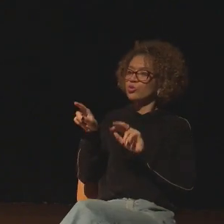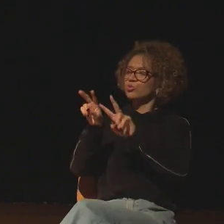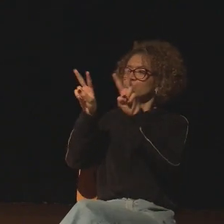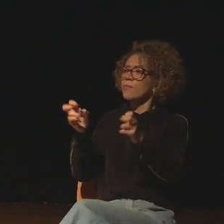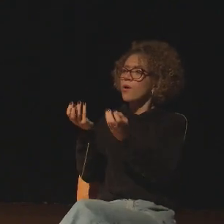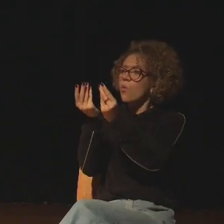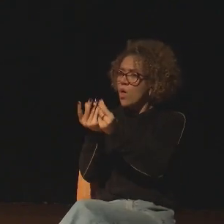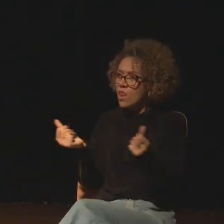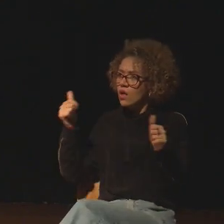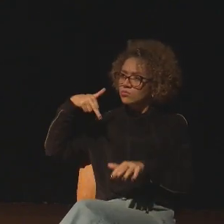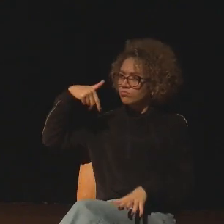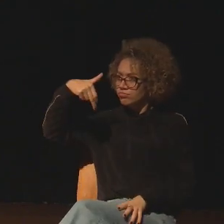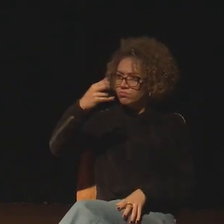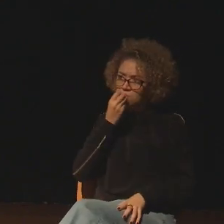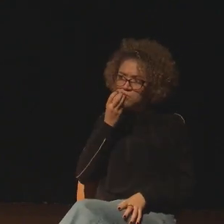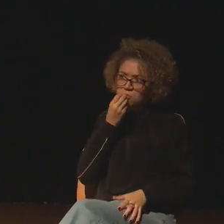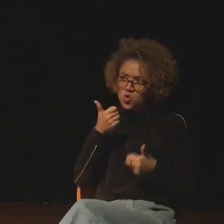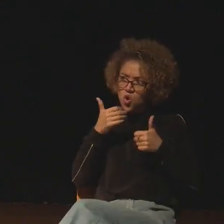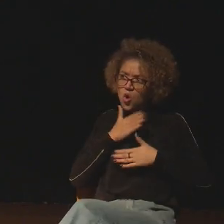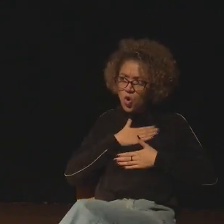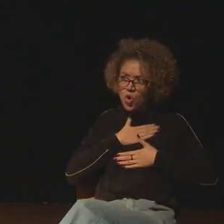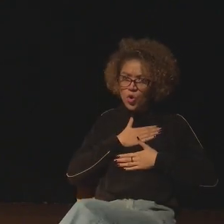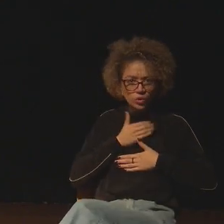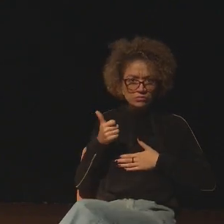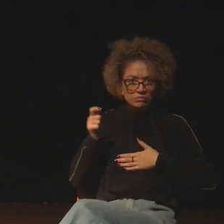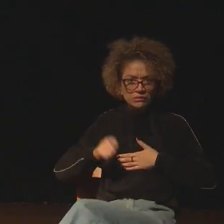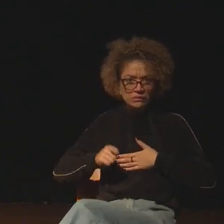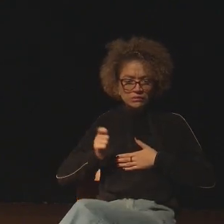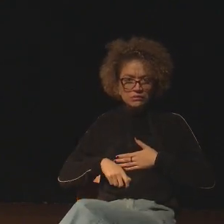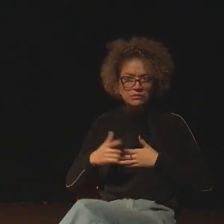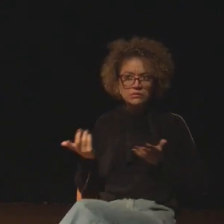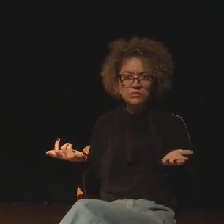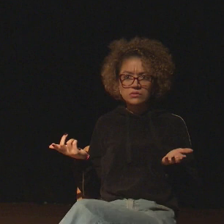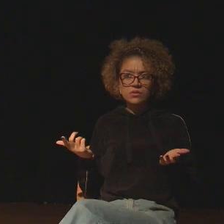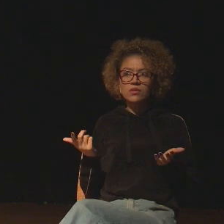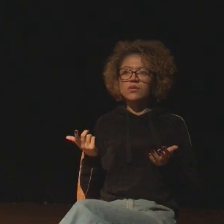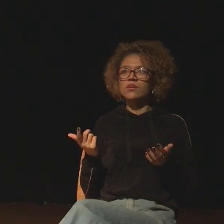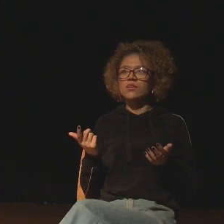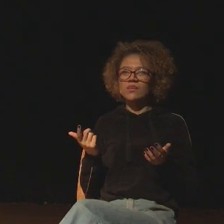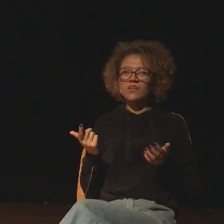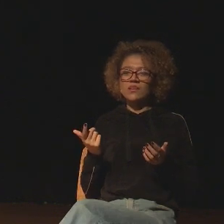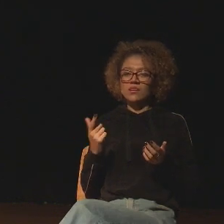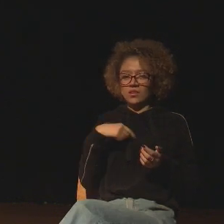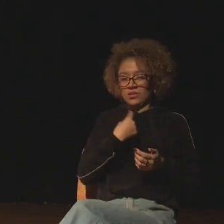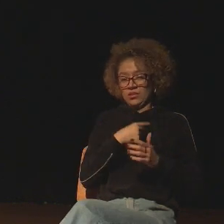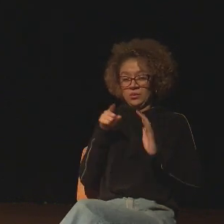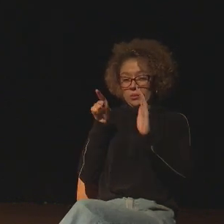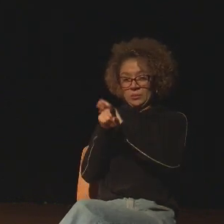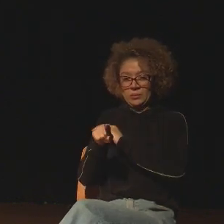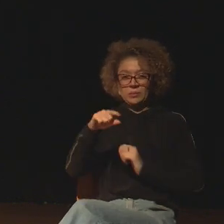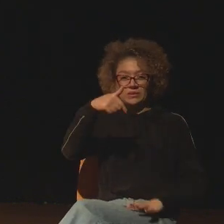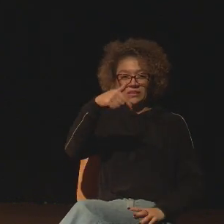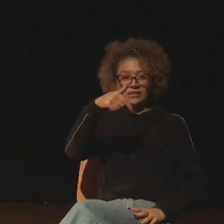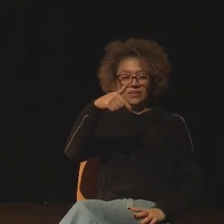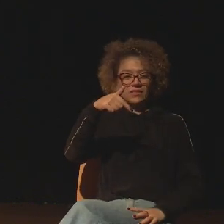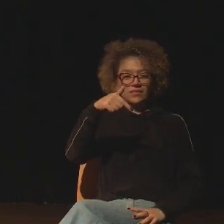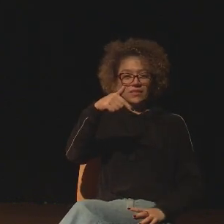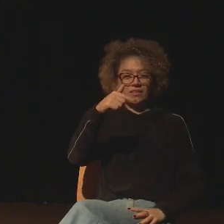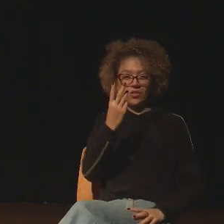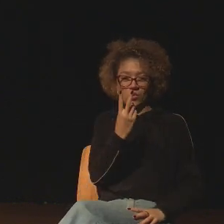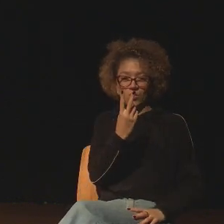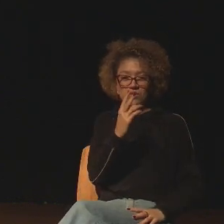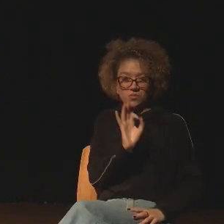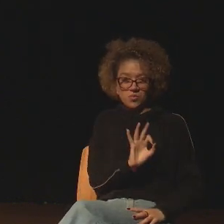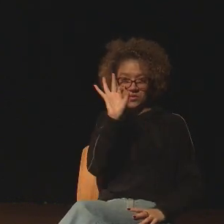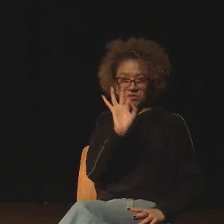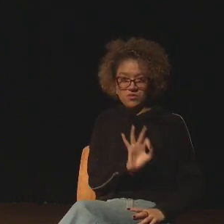qualidade para caminhar das calçadas aqui. A gente tem esse trecho aqui de 72%, considerando